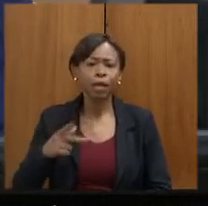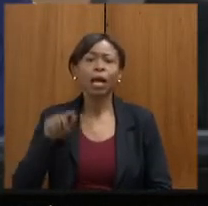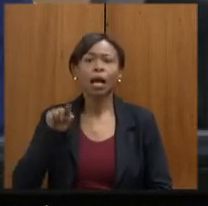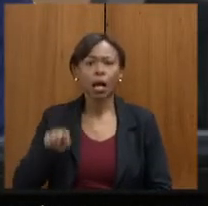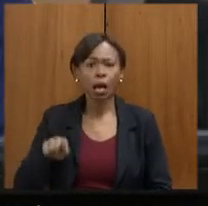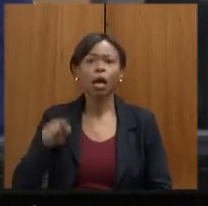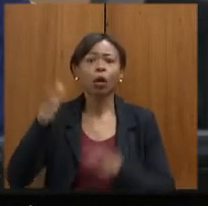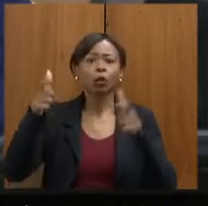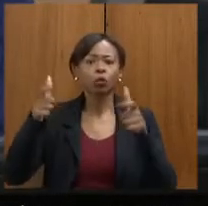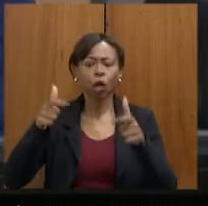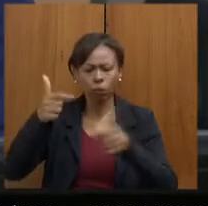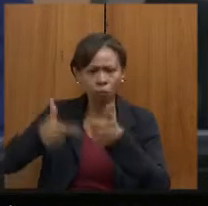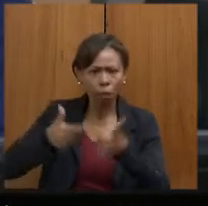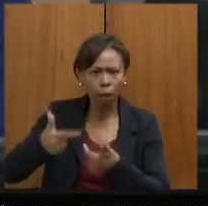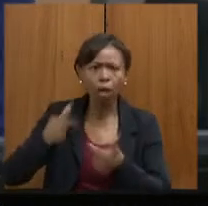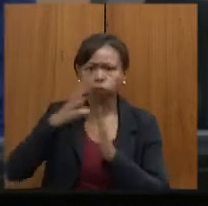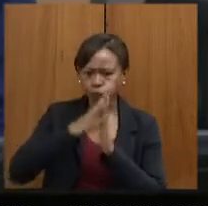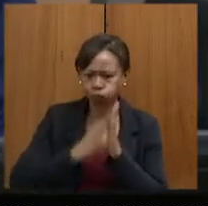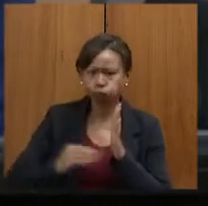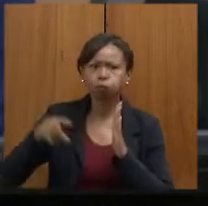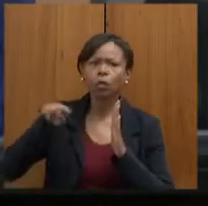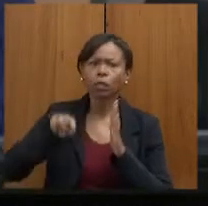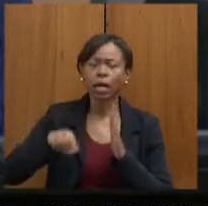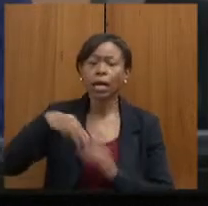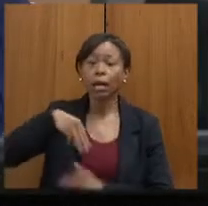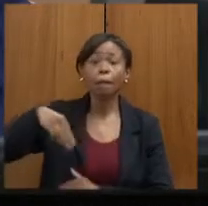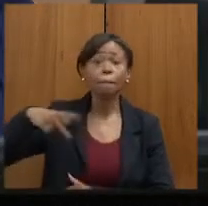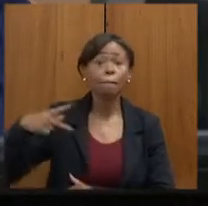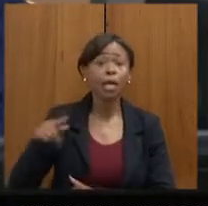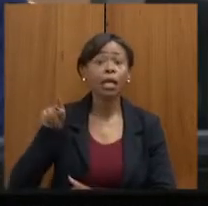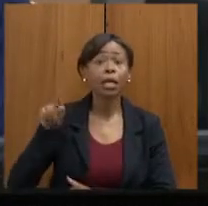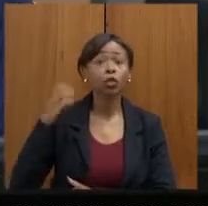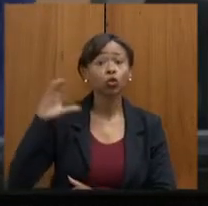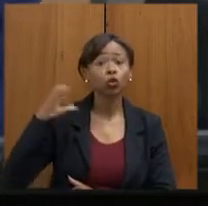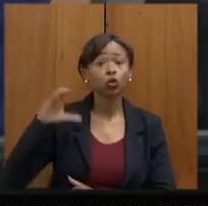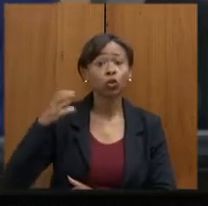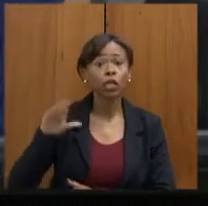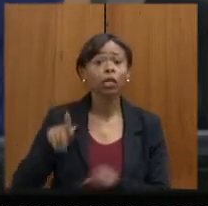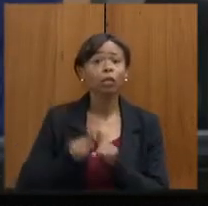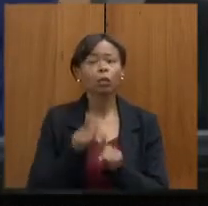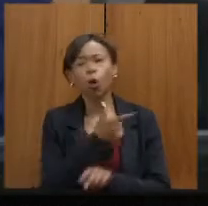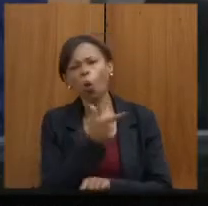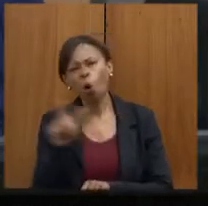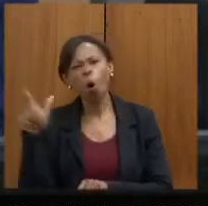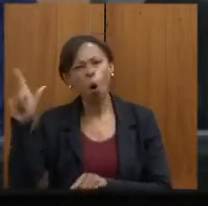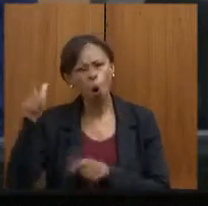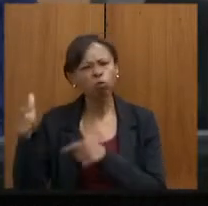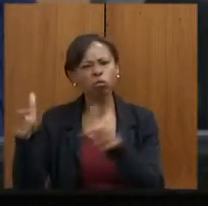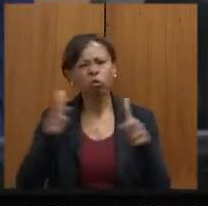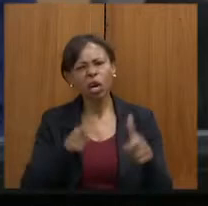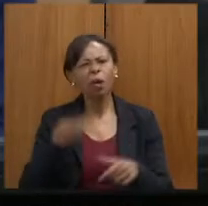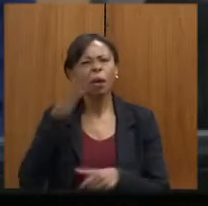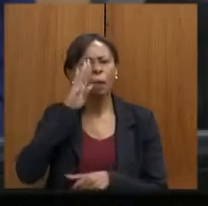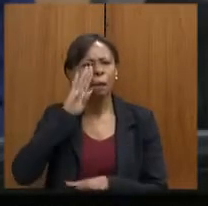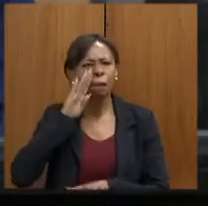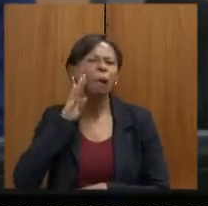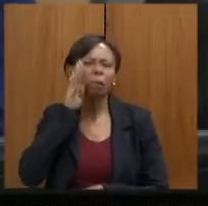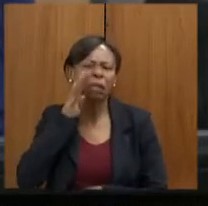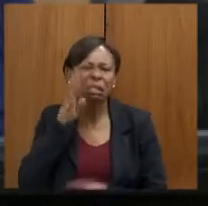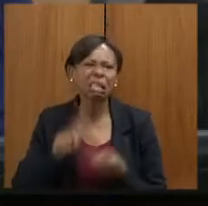trabalha a produção toda de Minas Gerais ali não só no mlp de Contagem mas nos outros e mlp espalhados Barbacena Caratinga